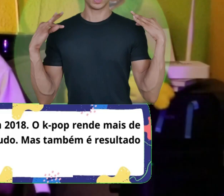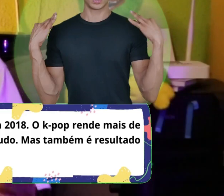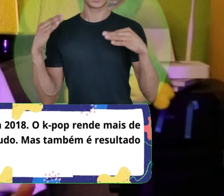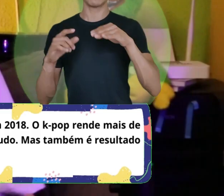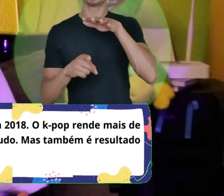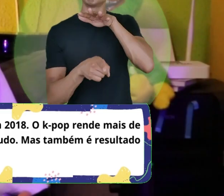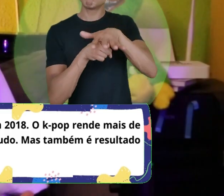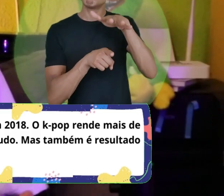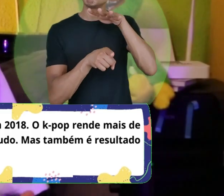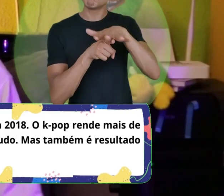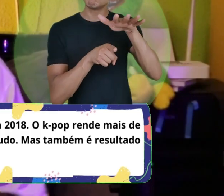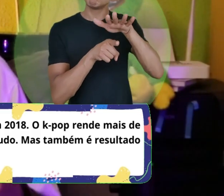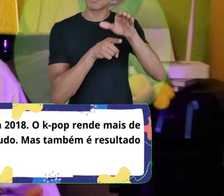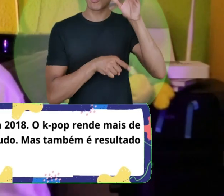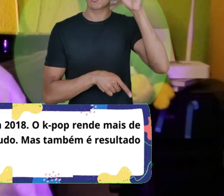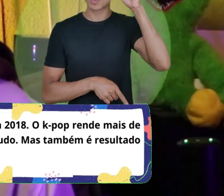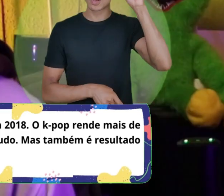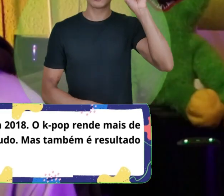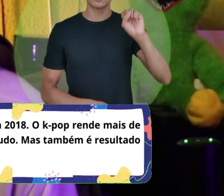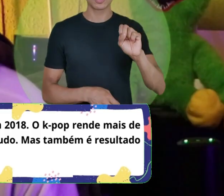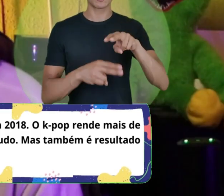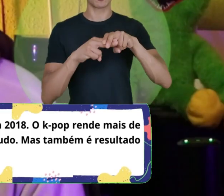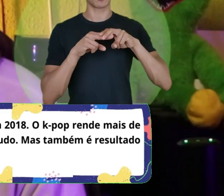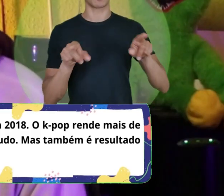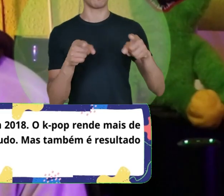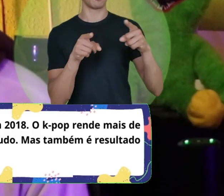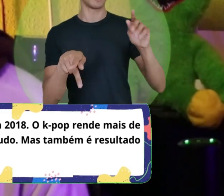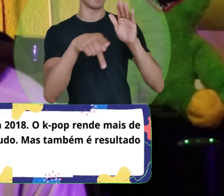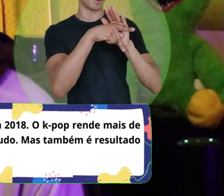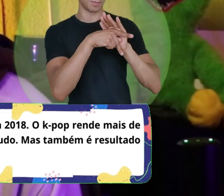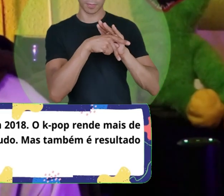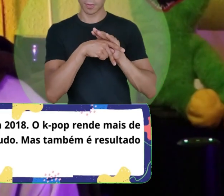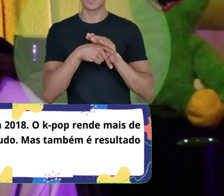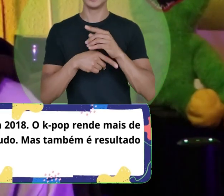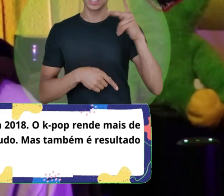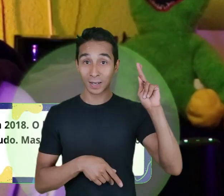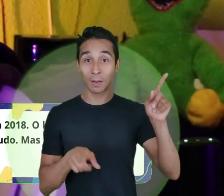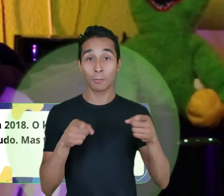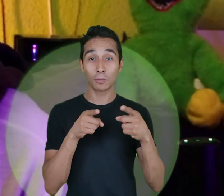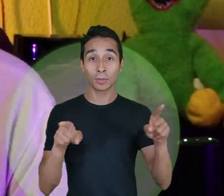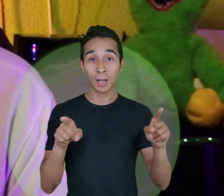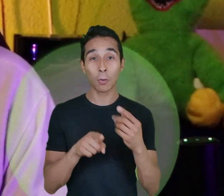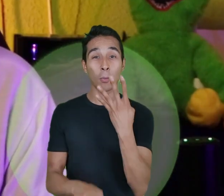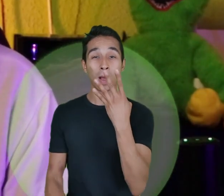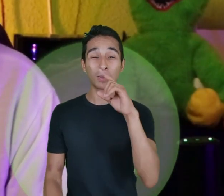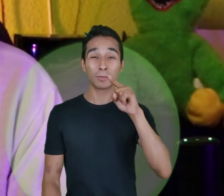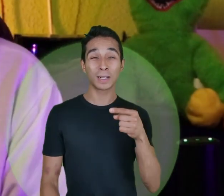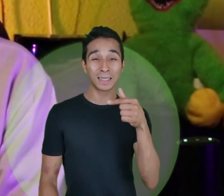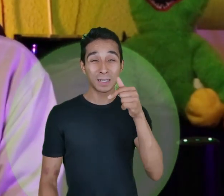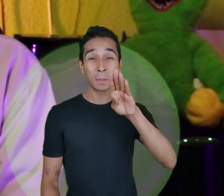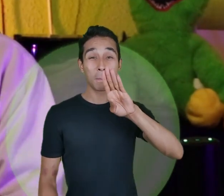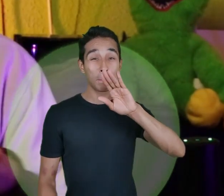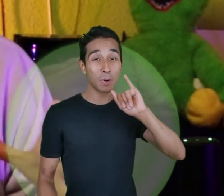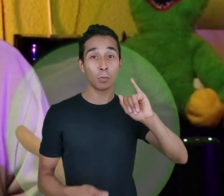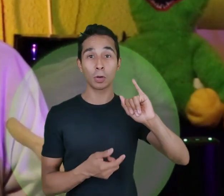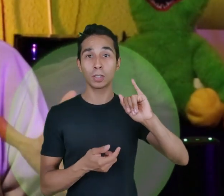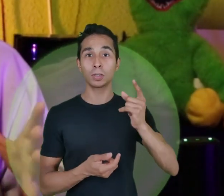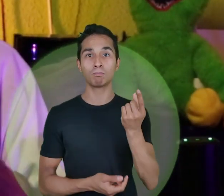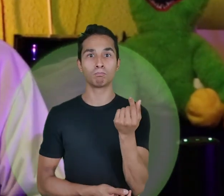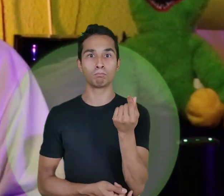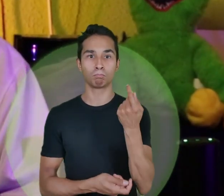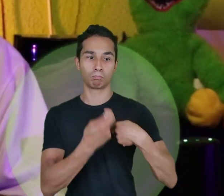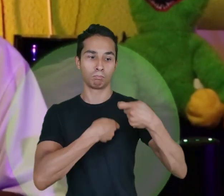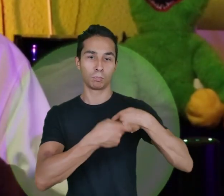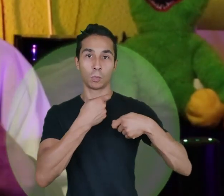eles iam por causa do BTS. Ou que o K-pop rende mais de 4,7 bilhões no ano. Enfim, é um exemplo